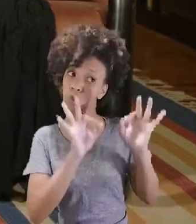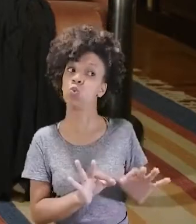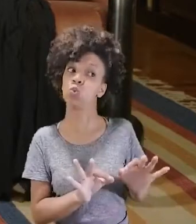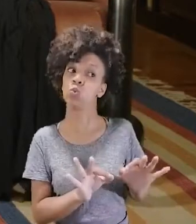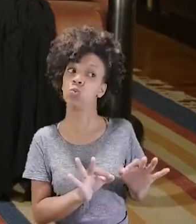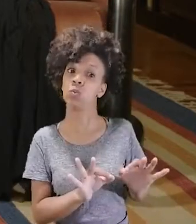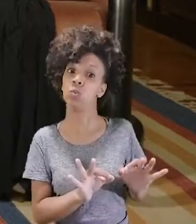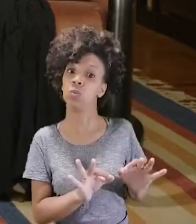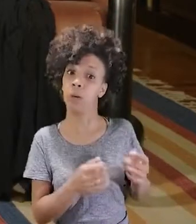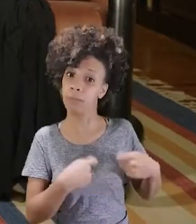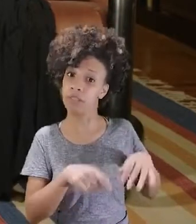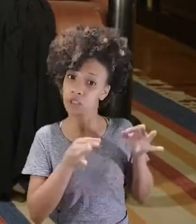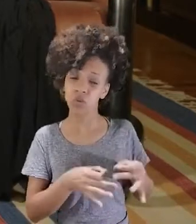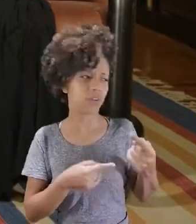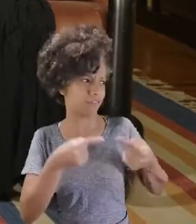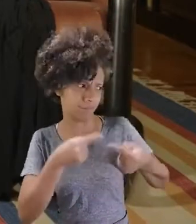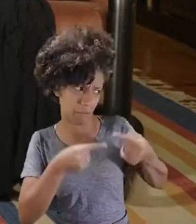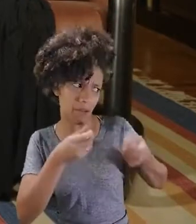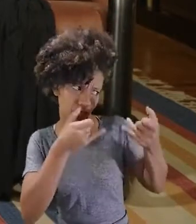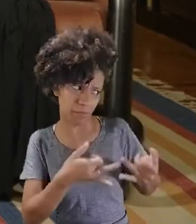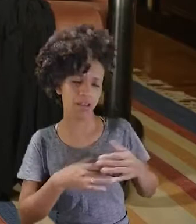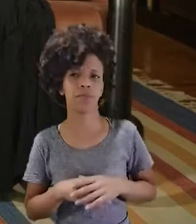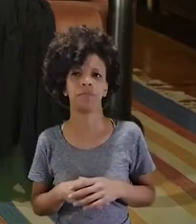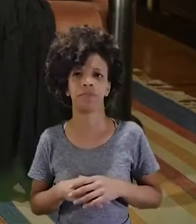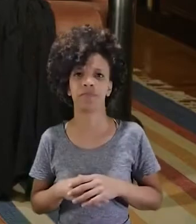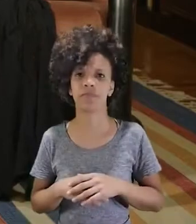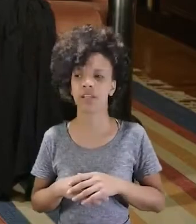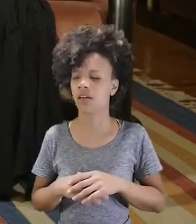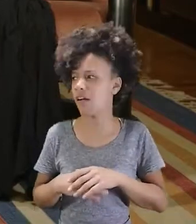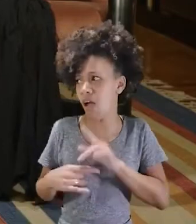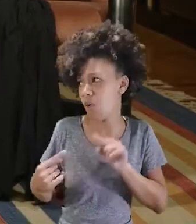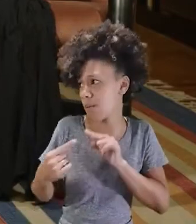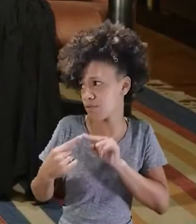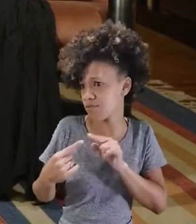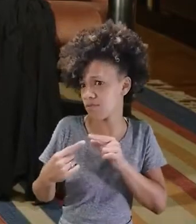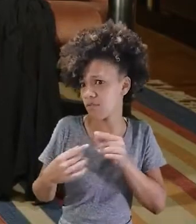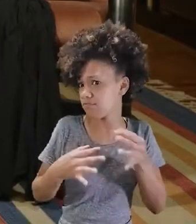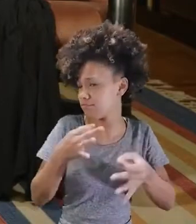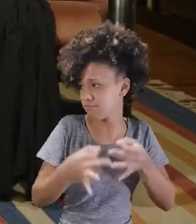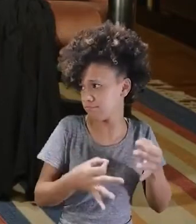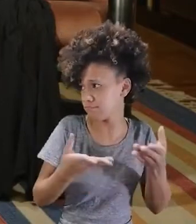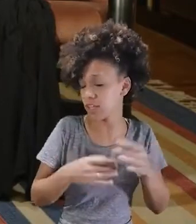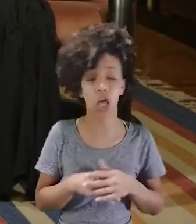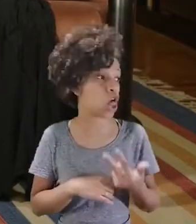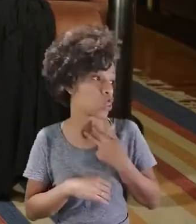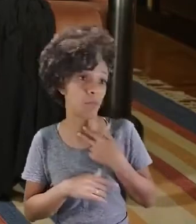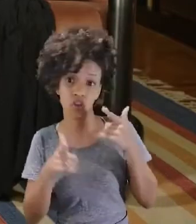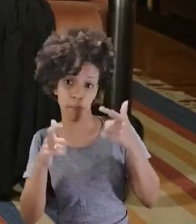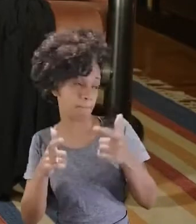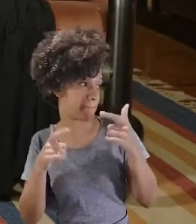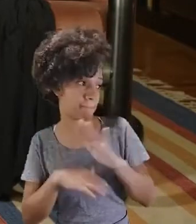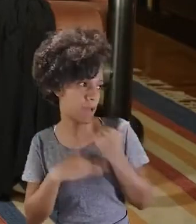justo viu É ele esse debate né que eu falei então a ideia da Justiça dele que ele já sabe que você não pode